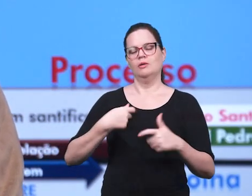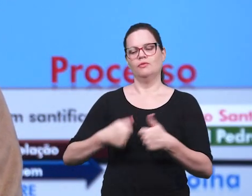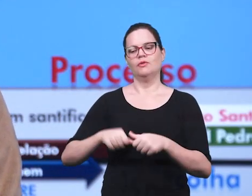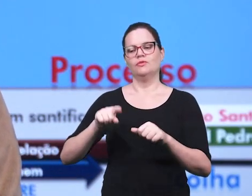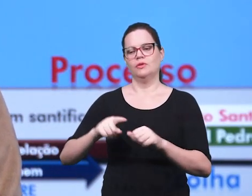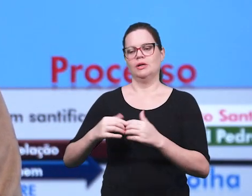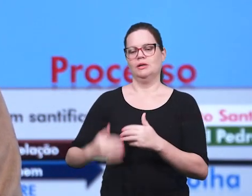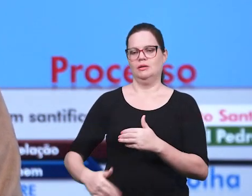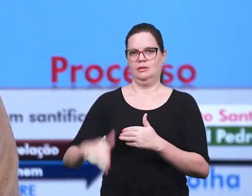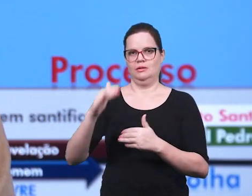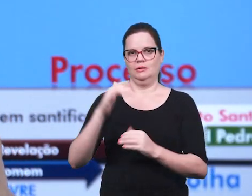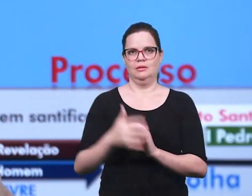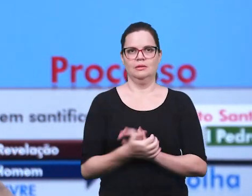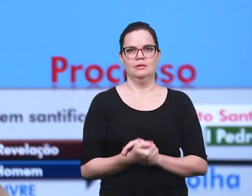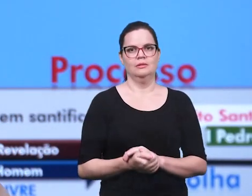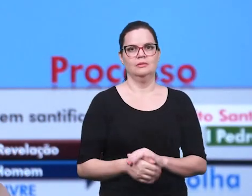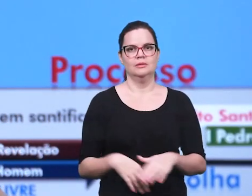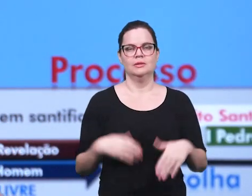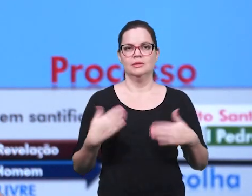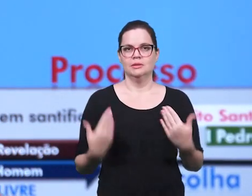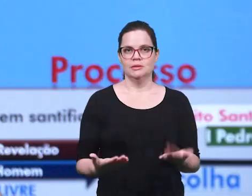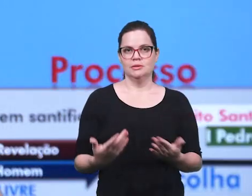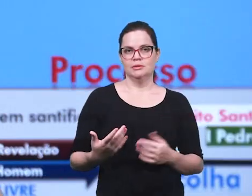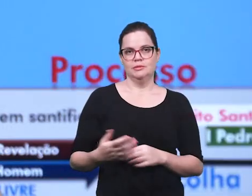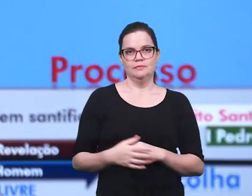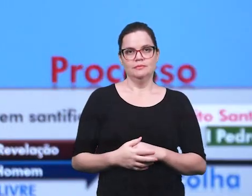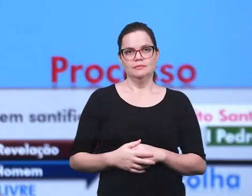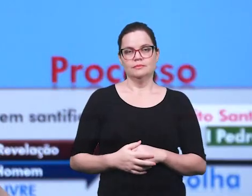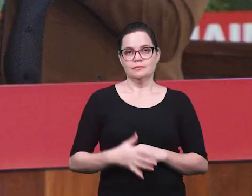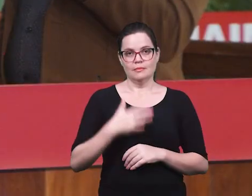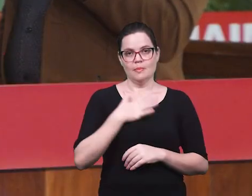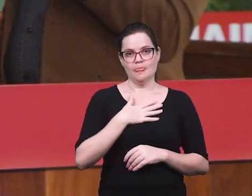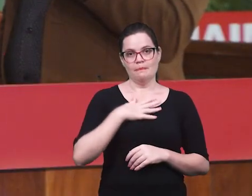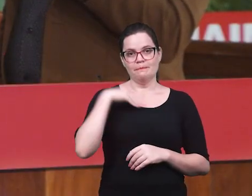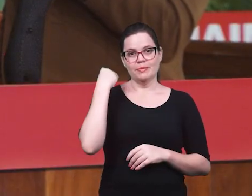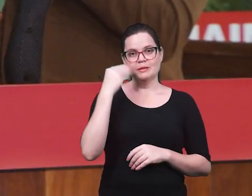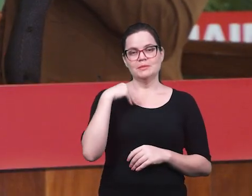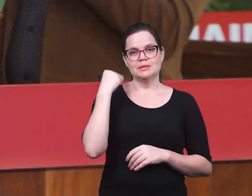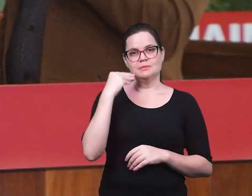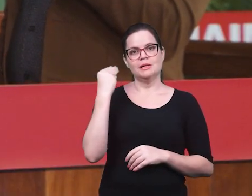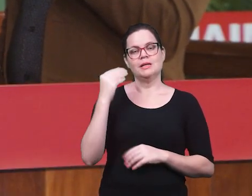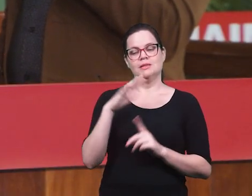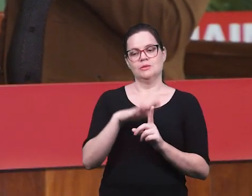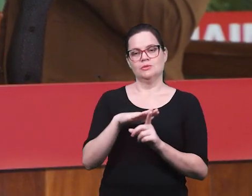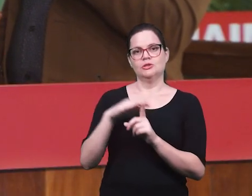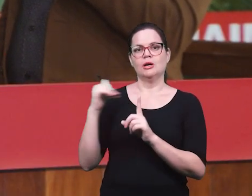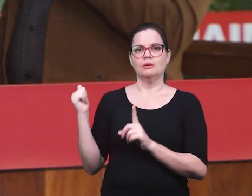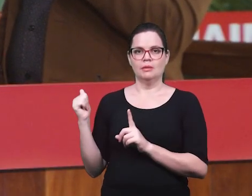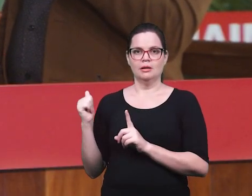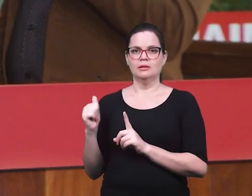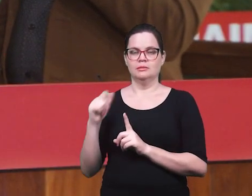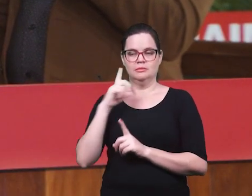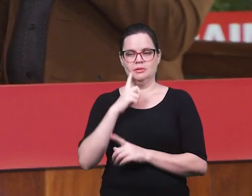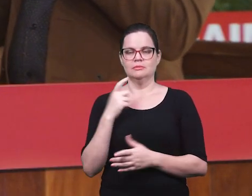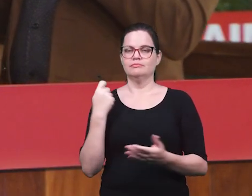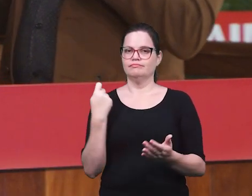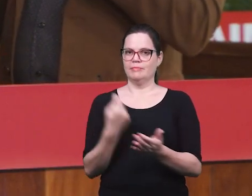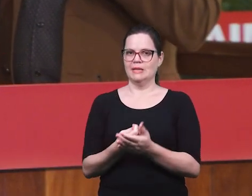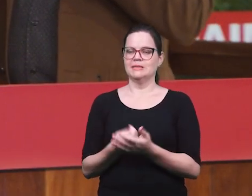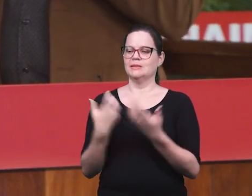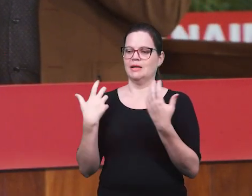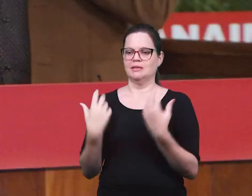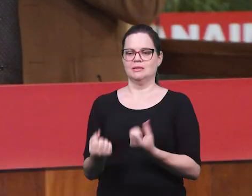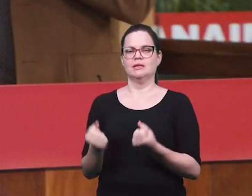daqui para frente. Então, esse foi o chamado. E ali foi a decisão